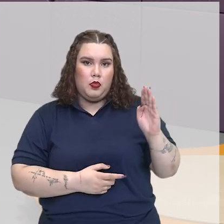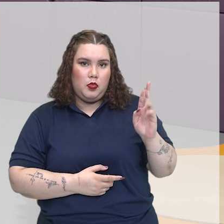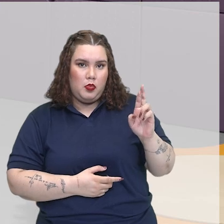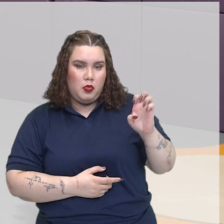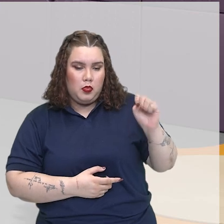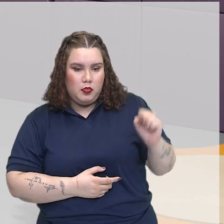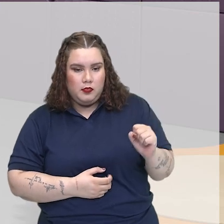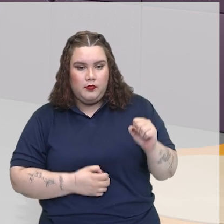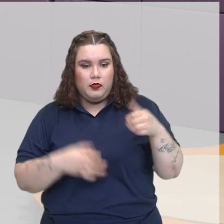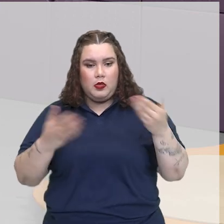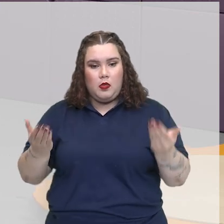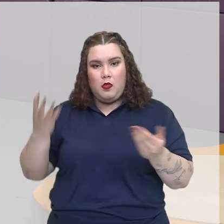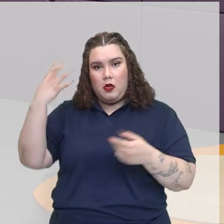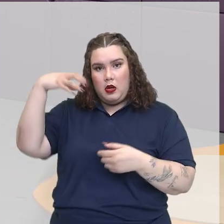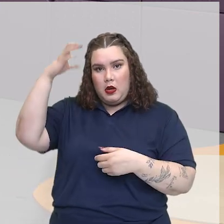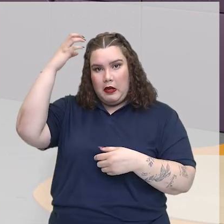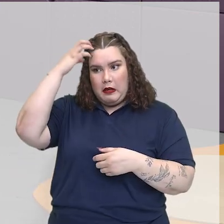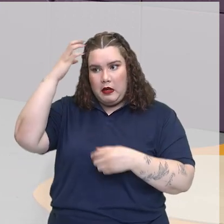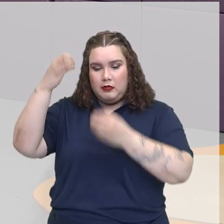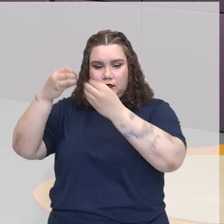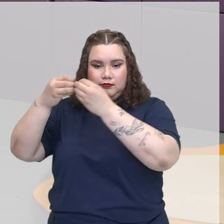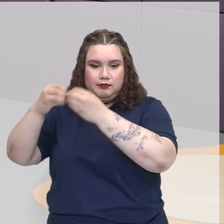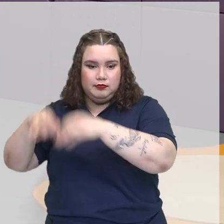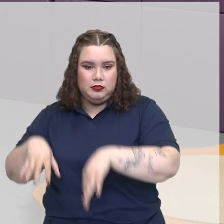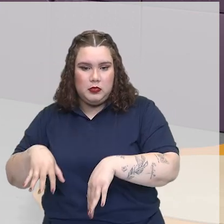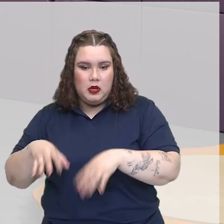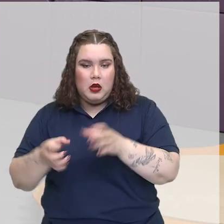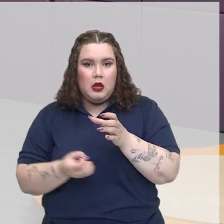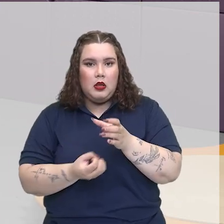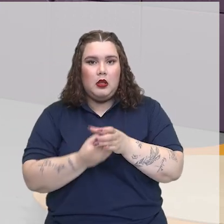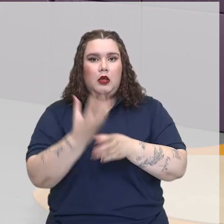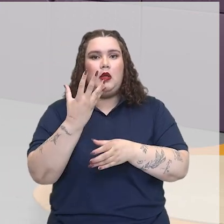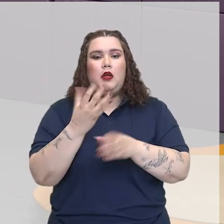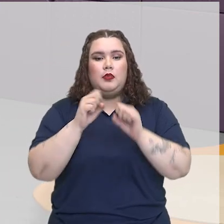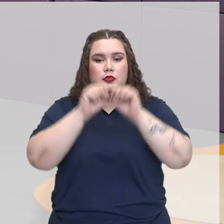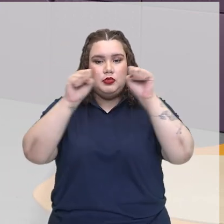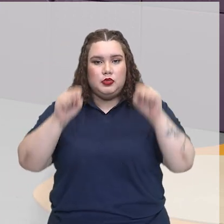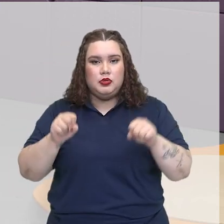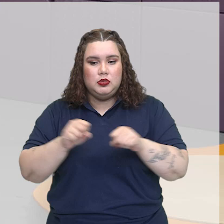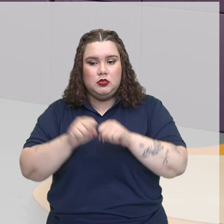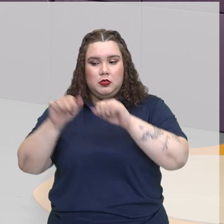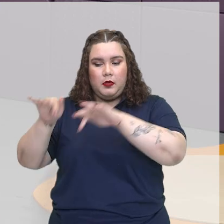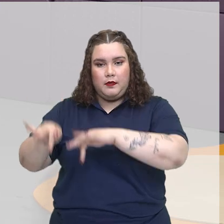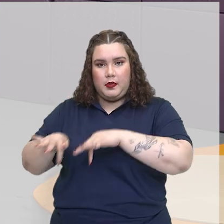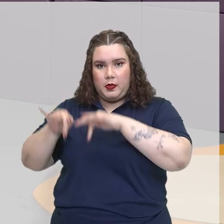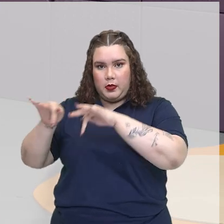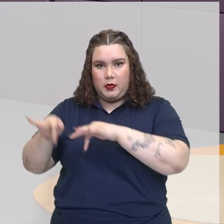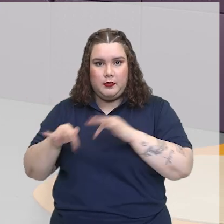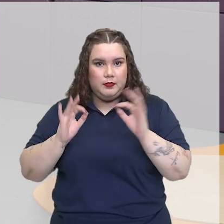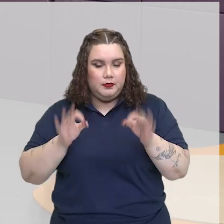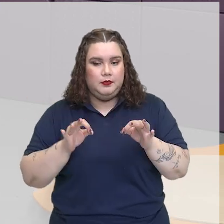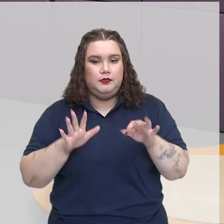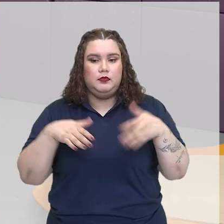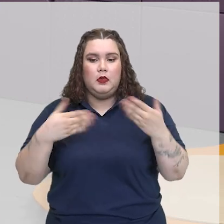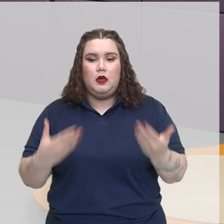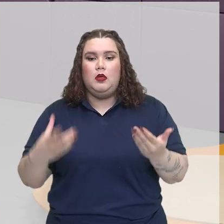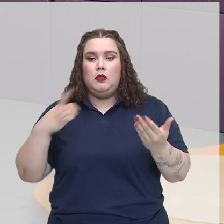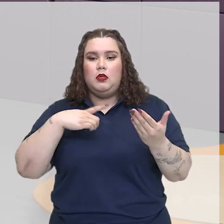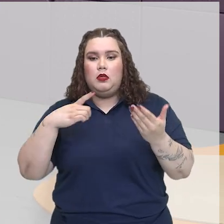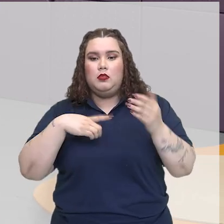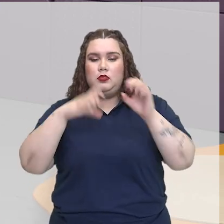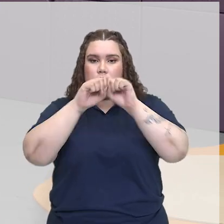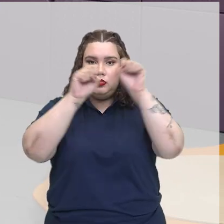os reis, né? Consolidando o sistema feudal. Então você tem justamente um sistema